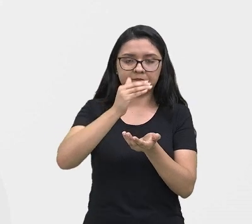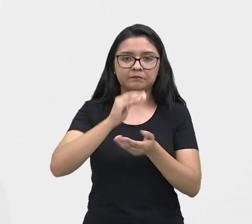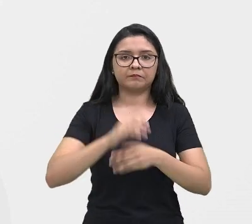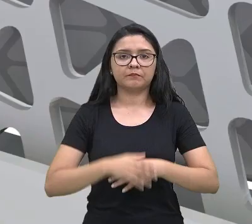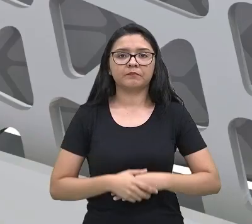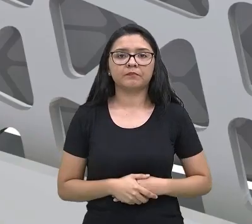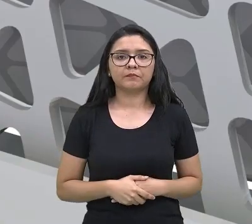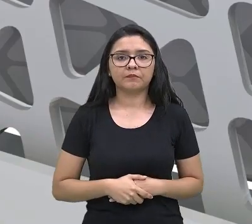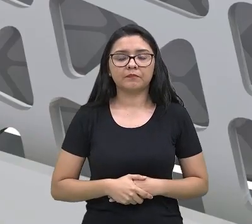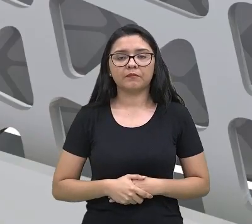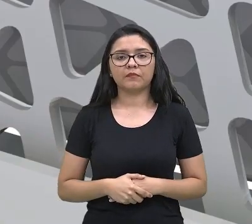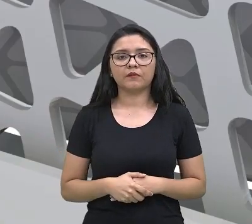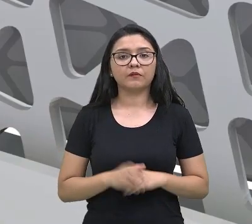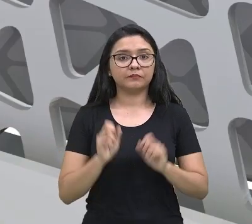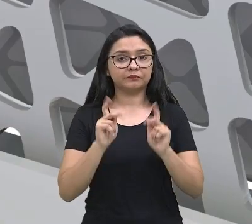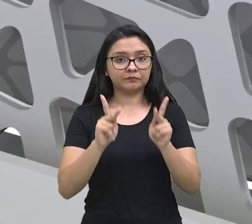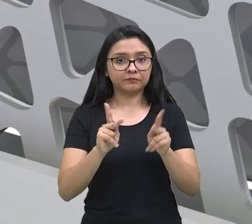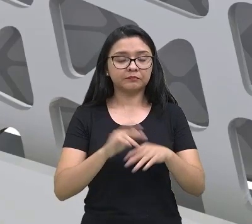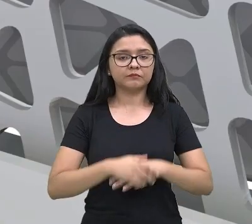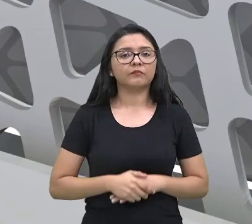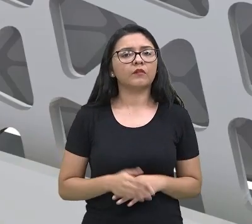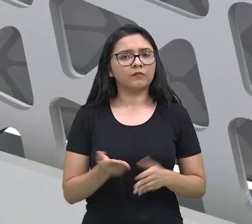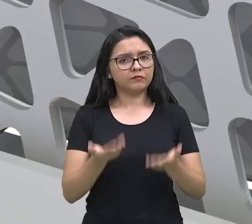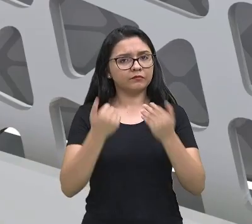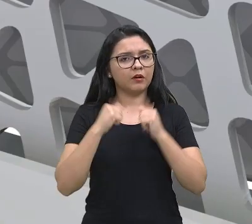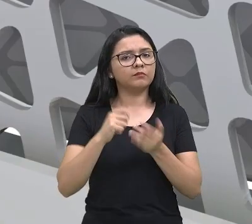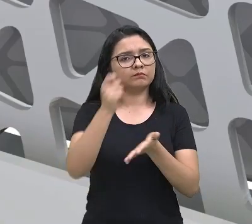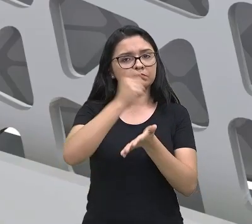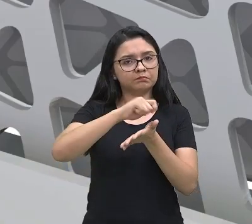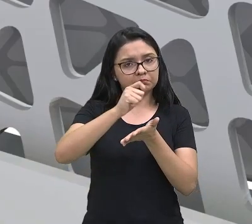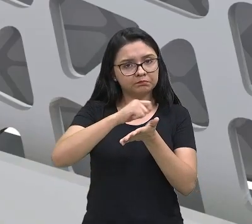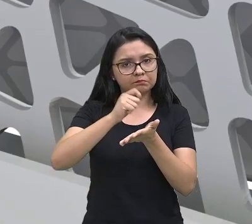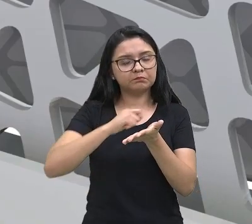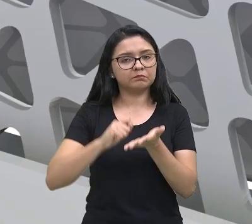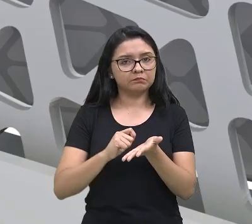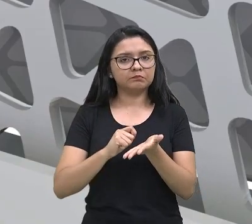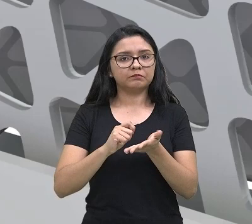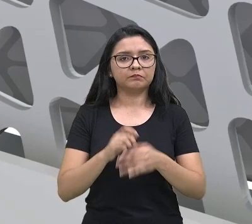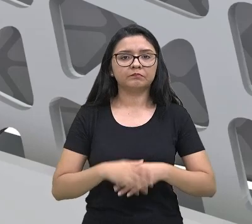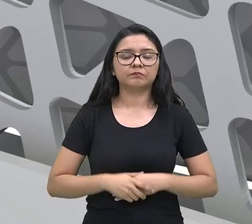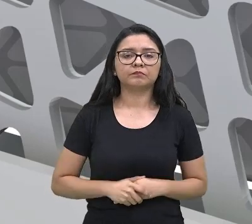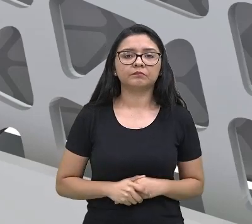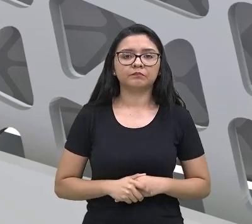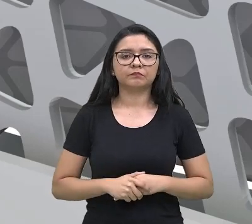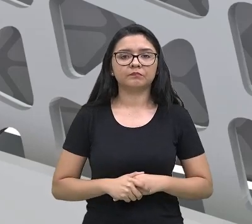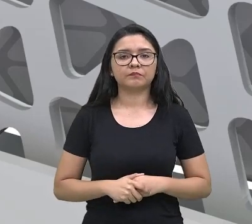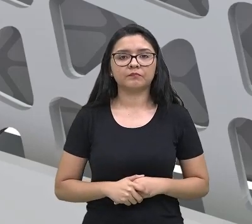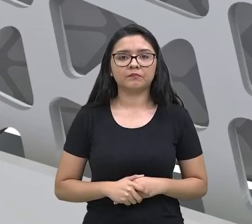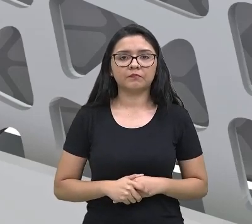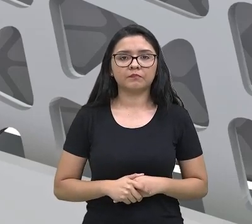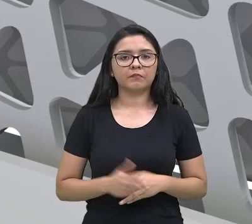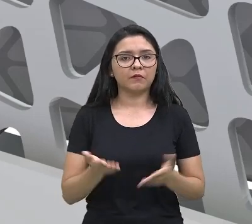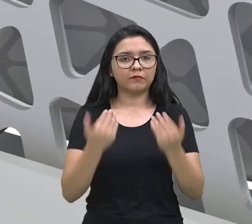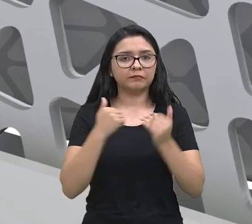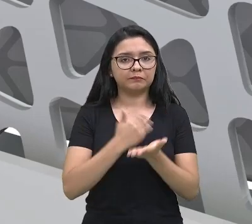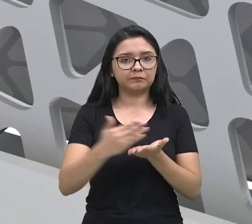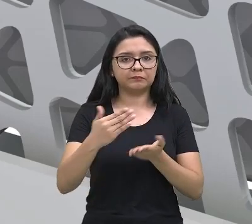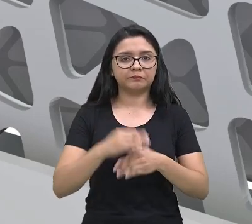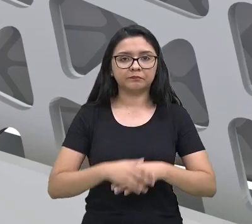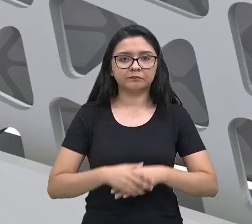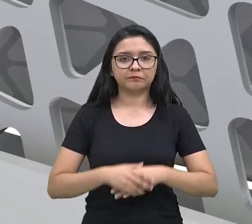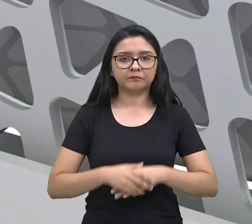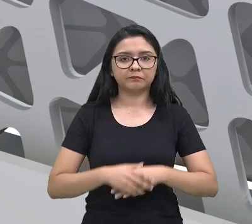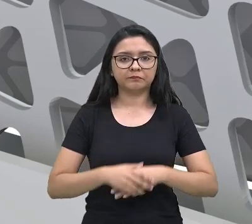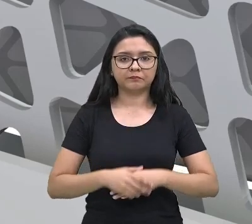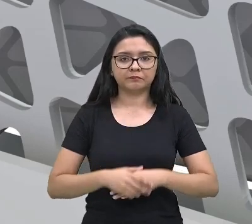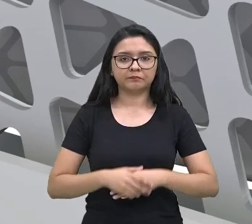de ozônio, beleza? Já pega aí seu caderno, sua caneta ou lápis para você ir anotando. Vamos lá, vamos para a nossa aula.